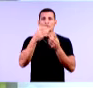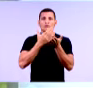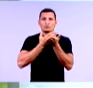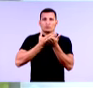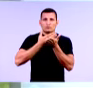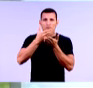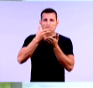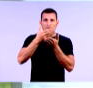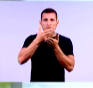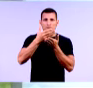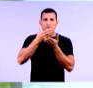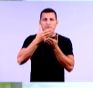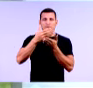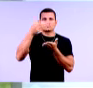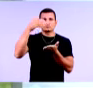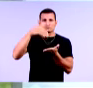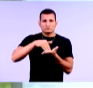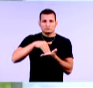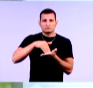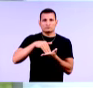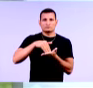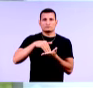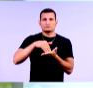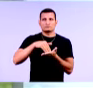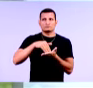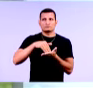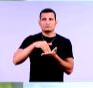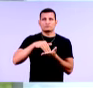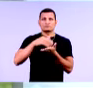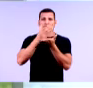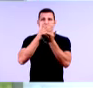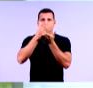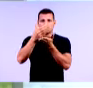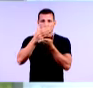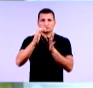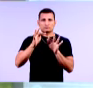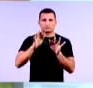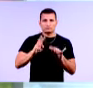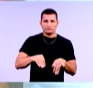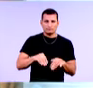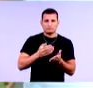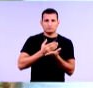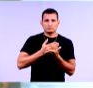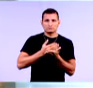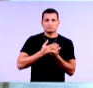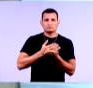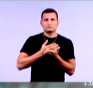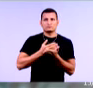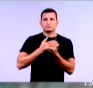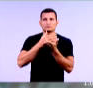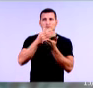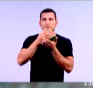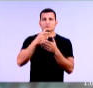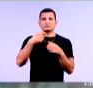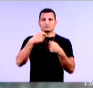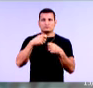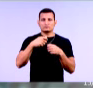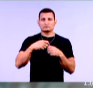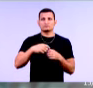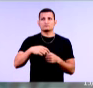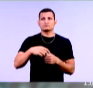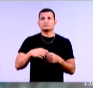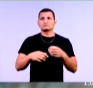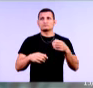a minha definição e quando termina. Início e o fim da minha definição. E é para isso que eu utilizo o abre